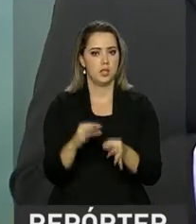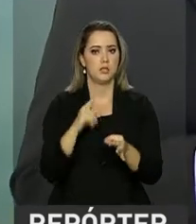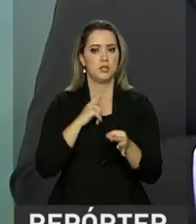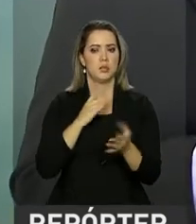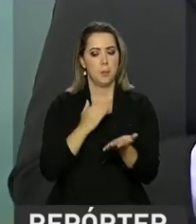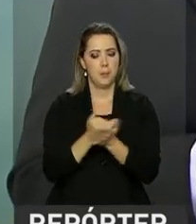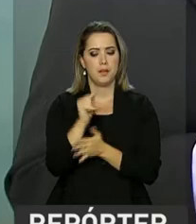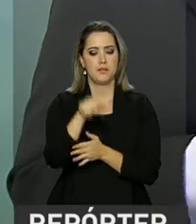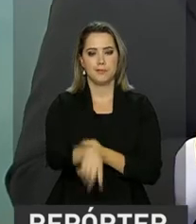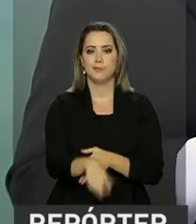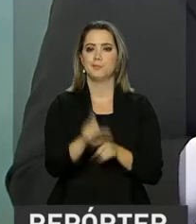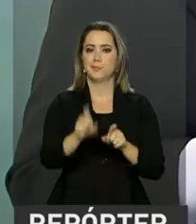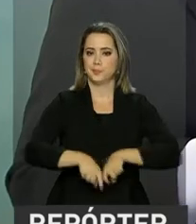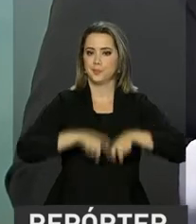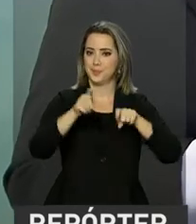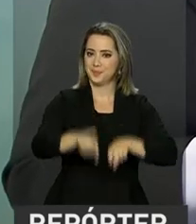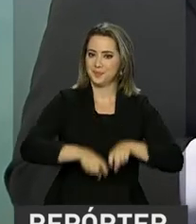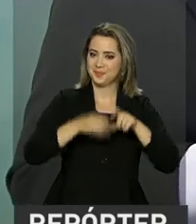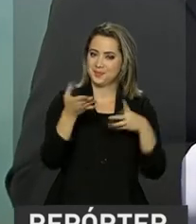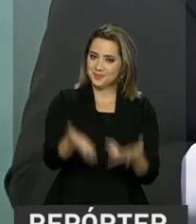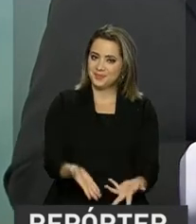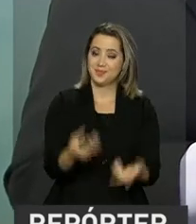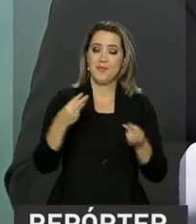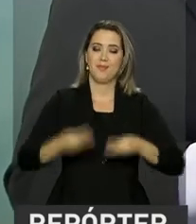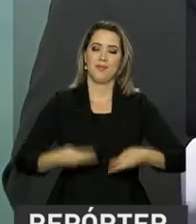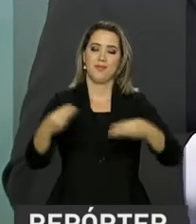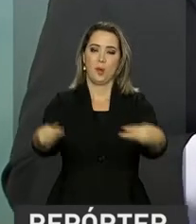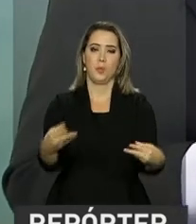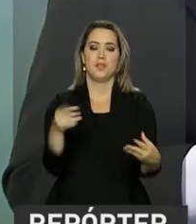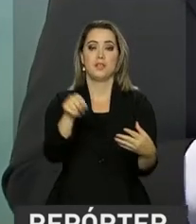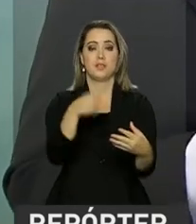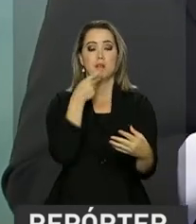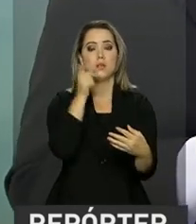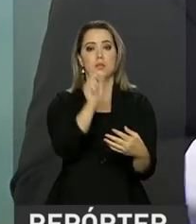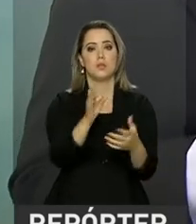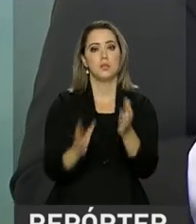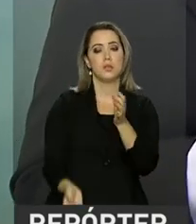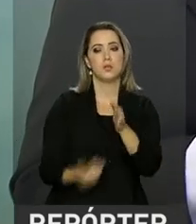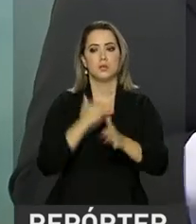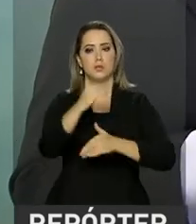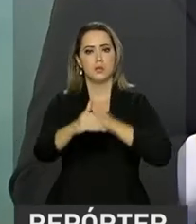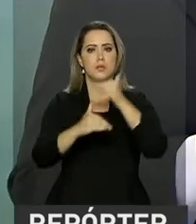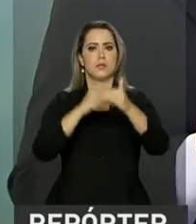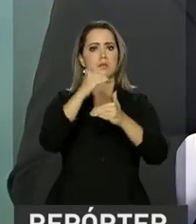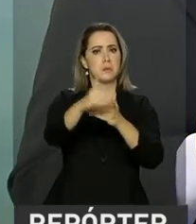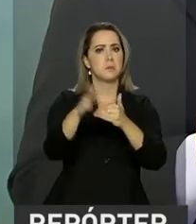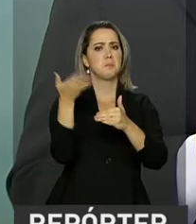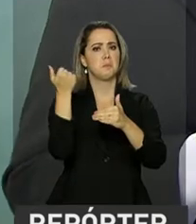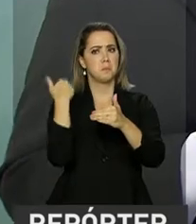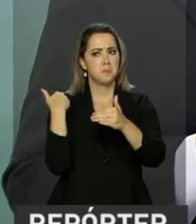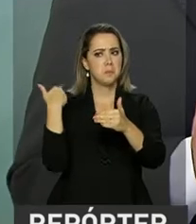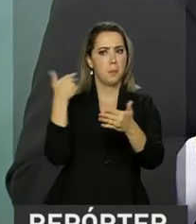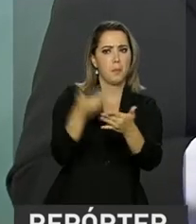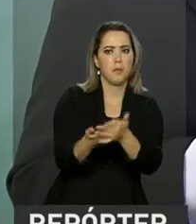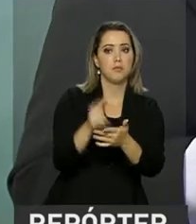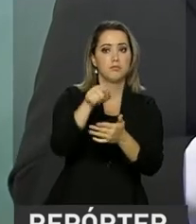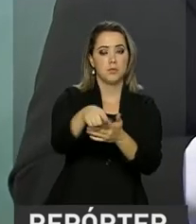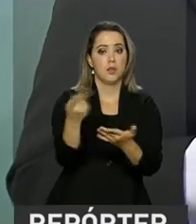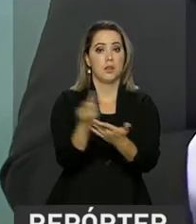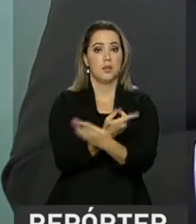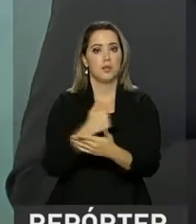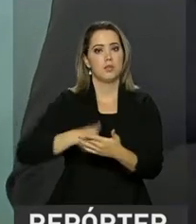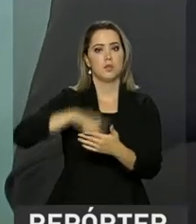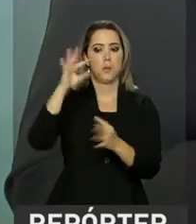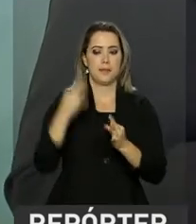origem no campo segundo o ministério da agricultura o crescimento do agronegócio nas últimas décadas tem se dado com